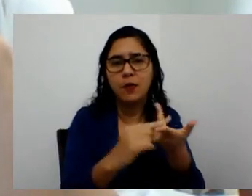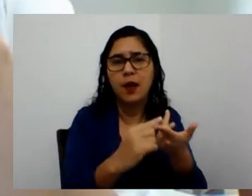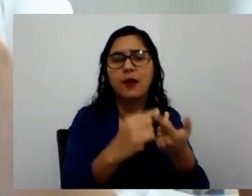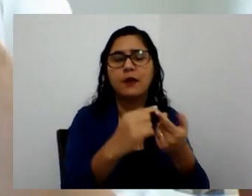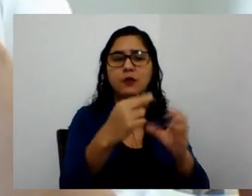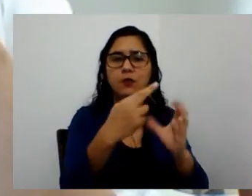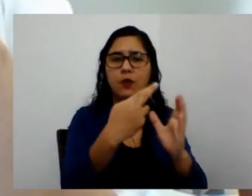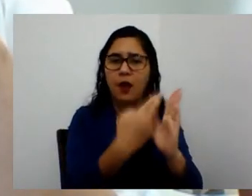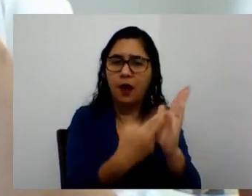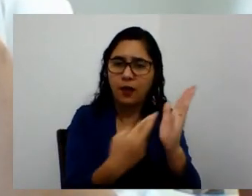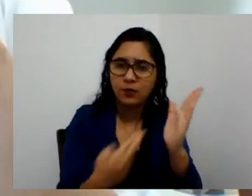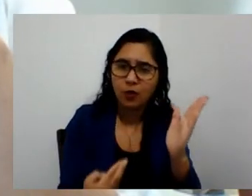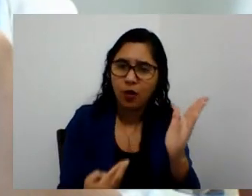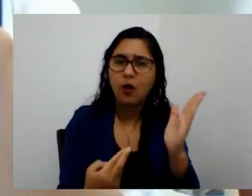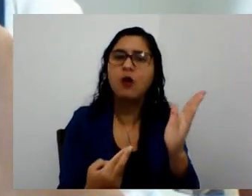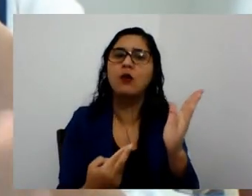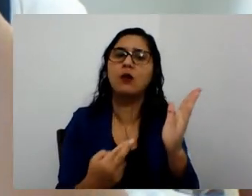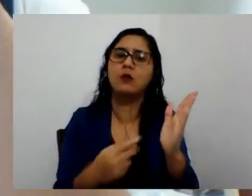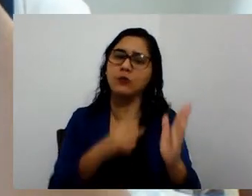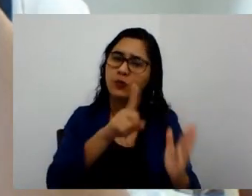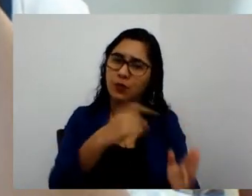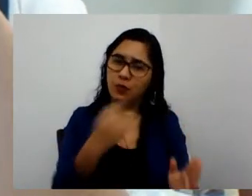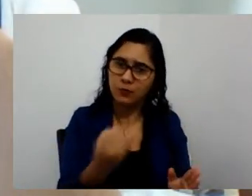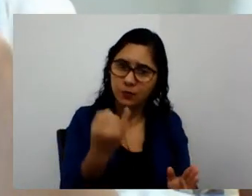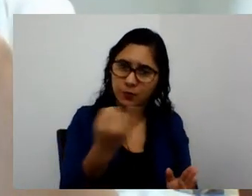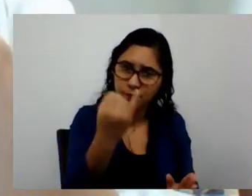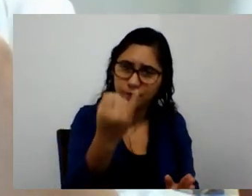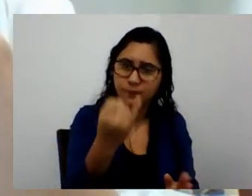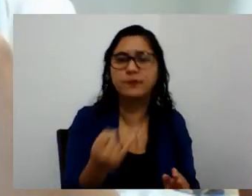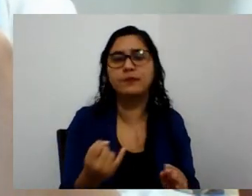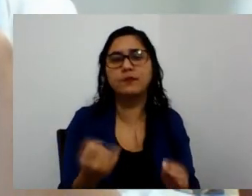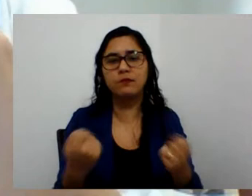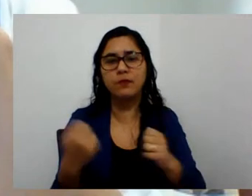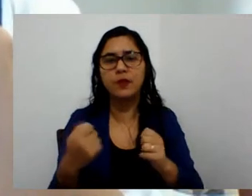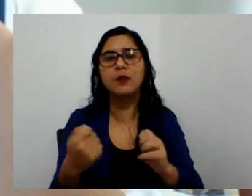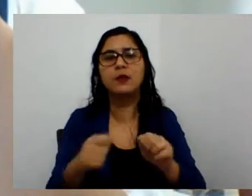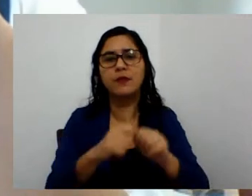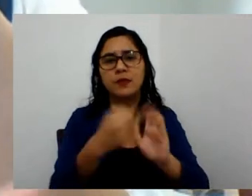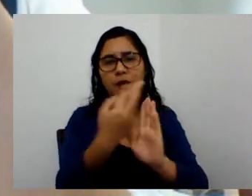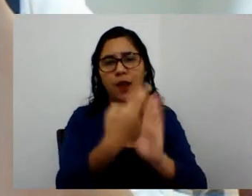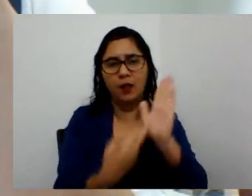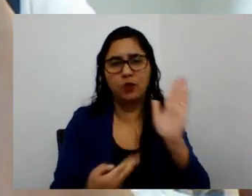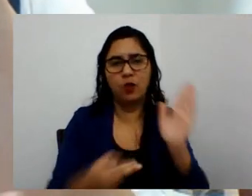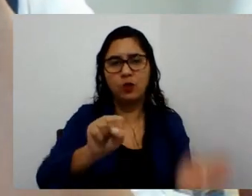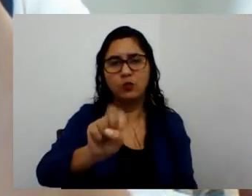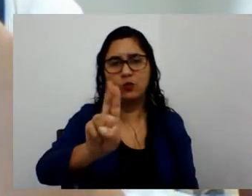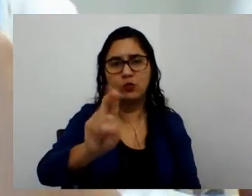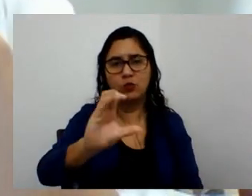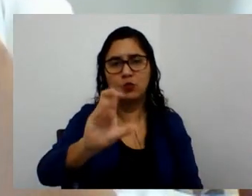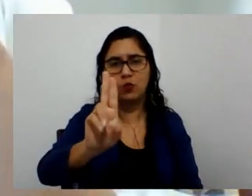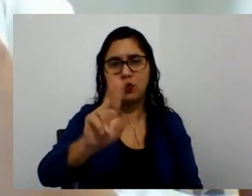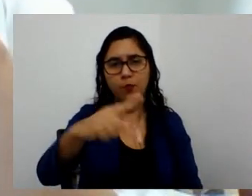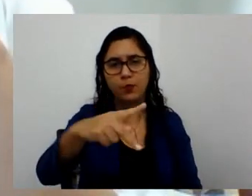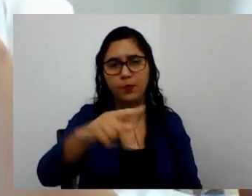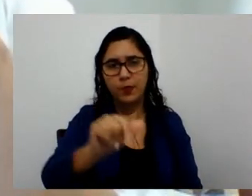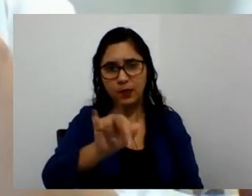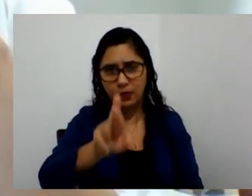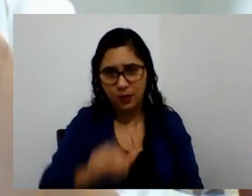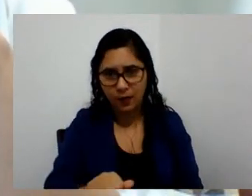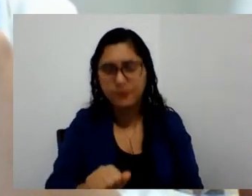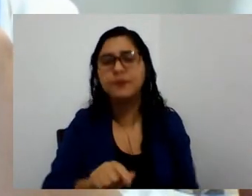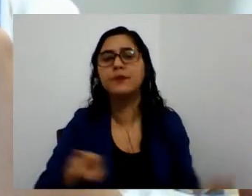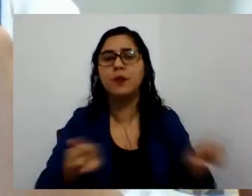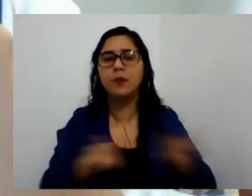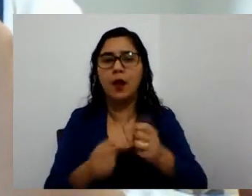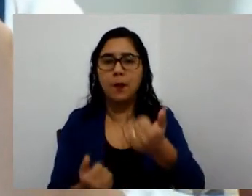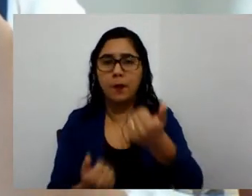têm indicado ser fundamentais. A construção do relatório Sucupira, o apoio para a construção